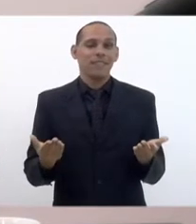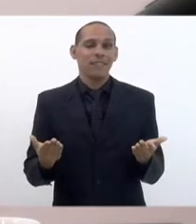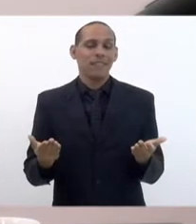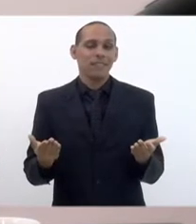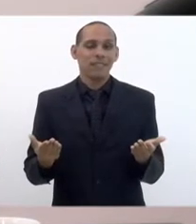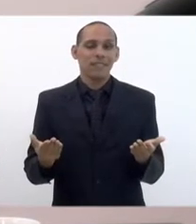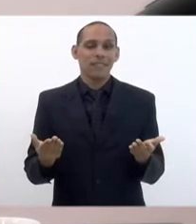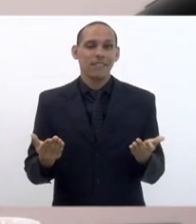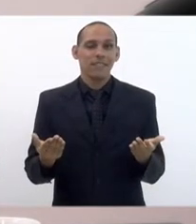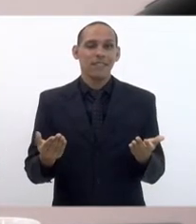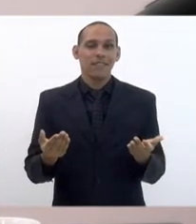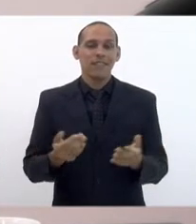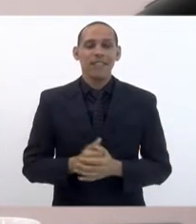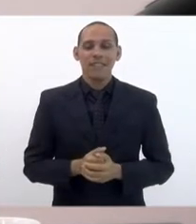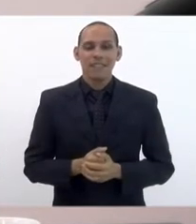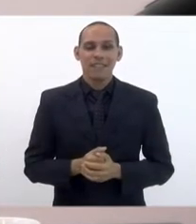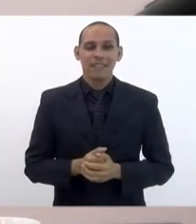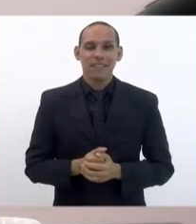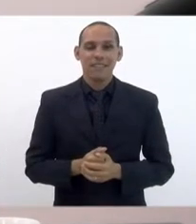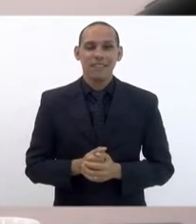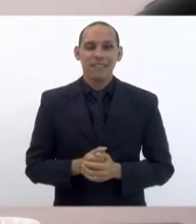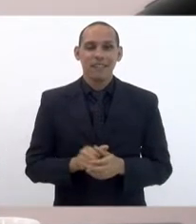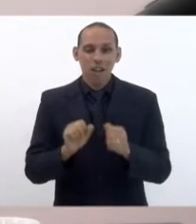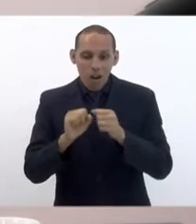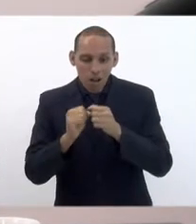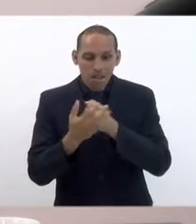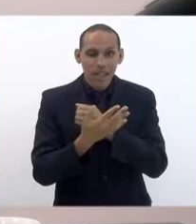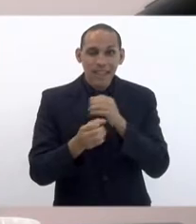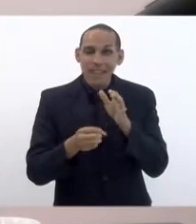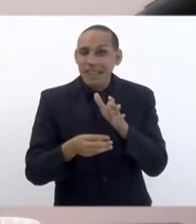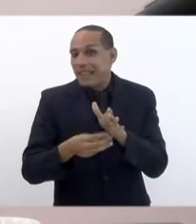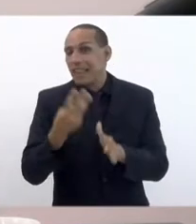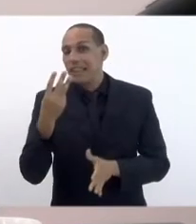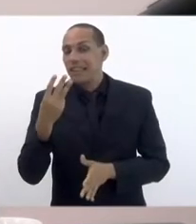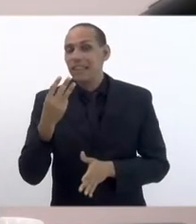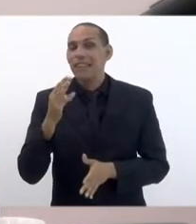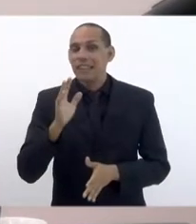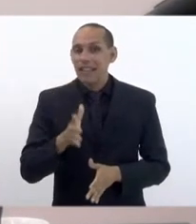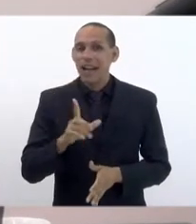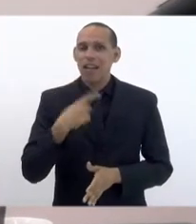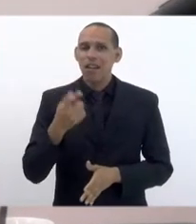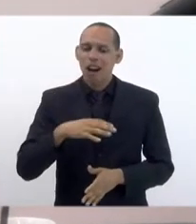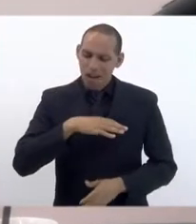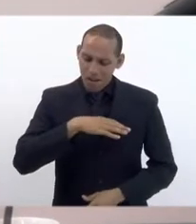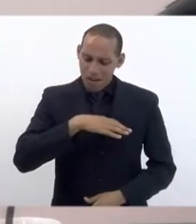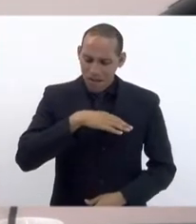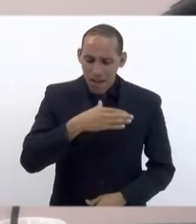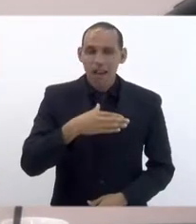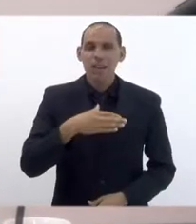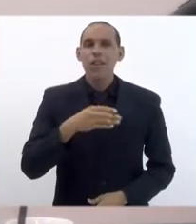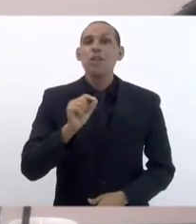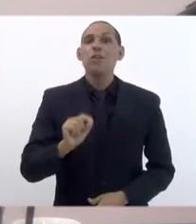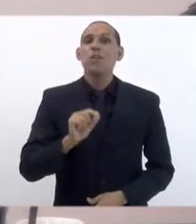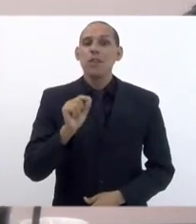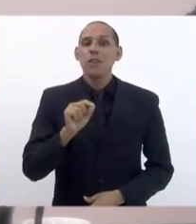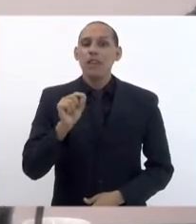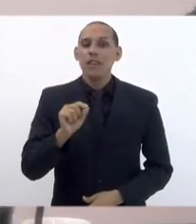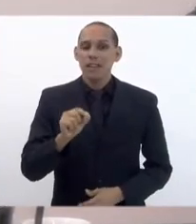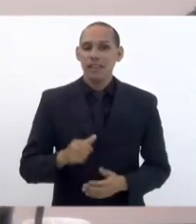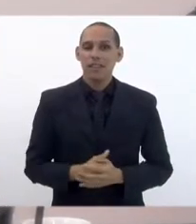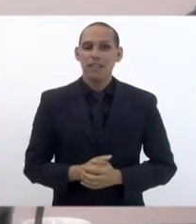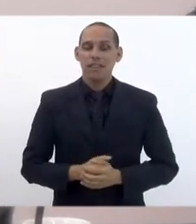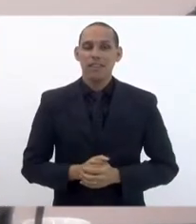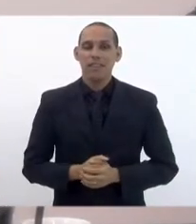após três Covides confirmadas, a gente vai tomando mais coragem de